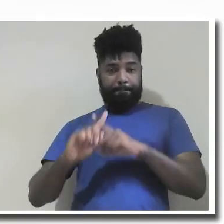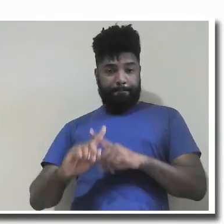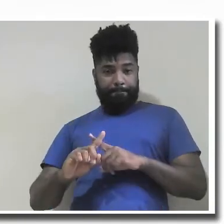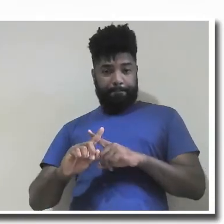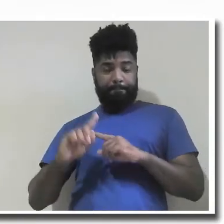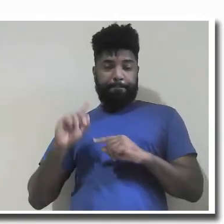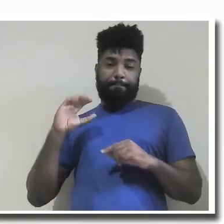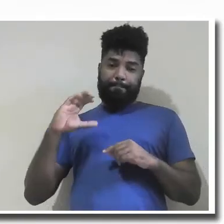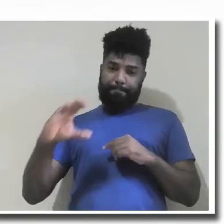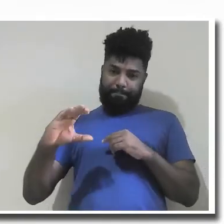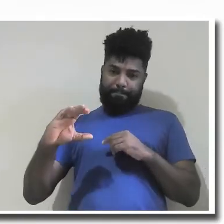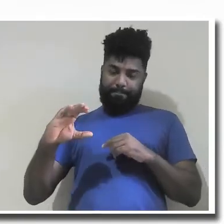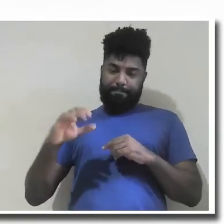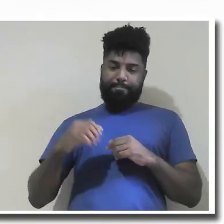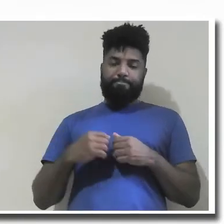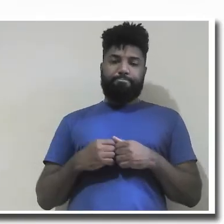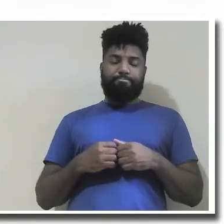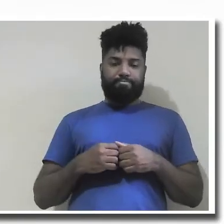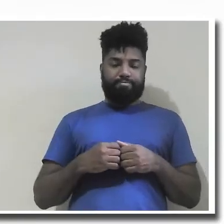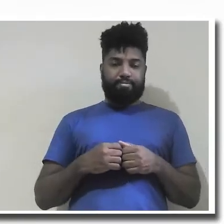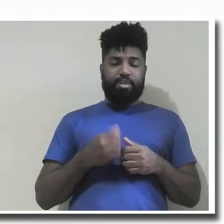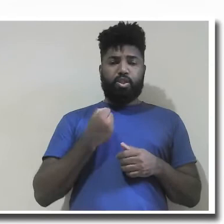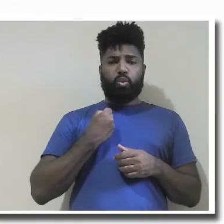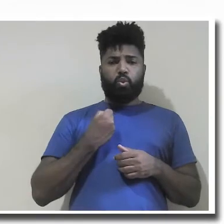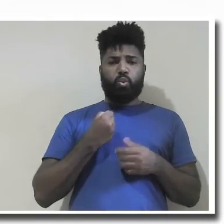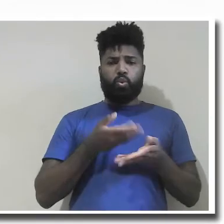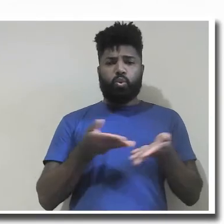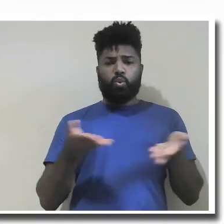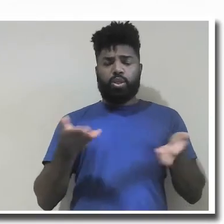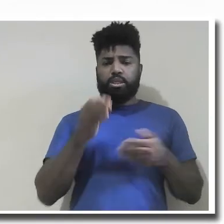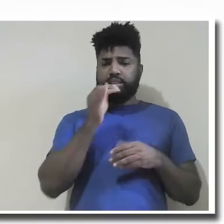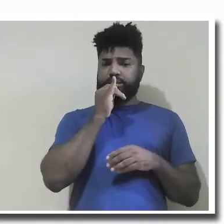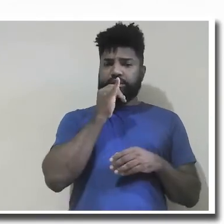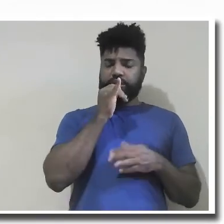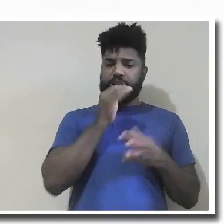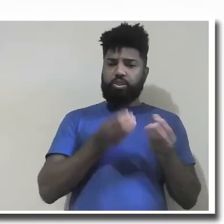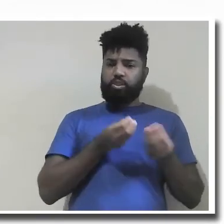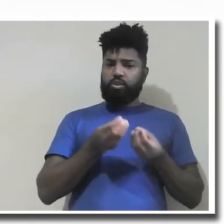vezes C. Numericamente, fazendo aqui um exemplo,